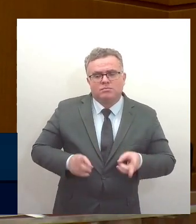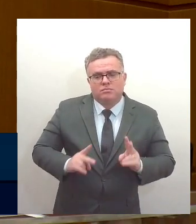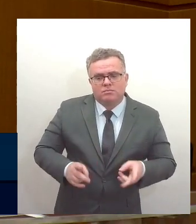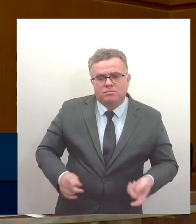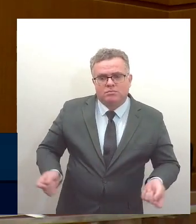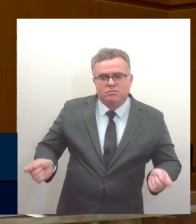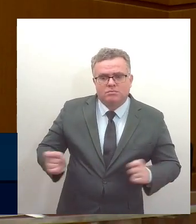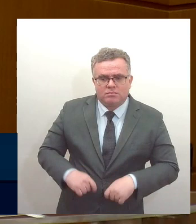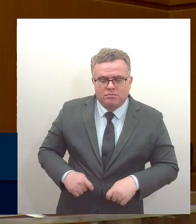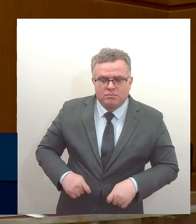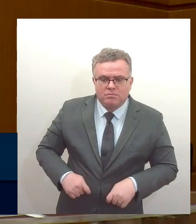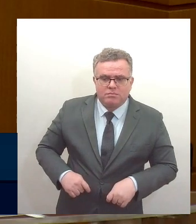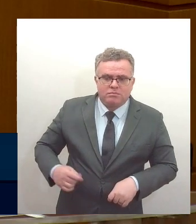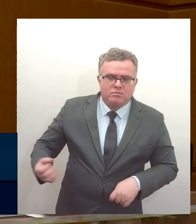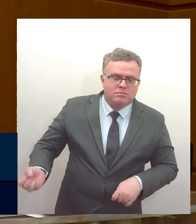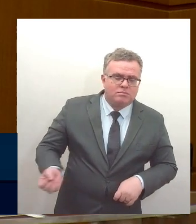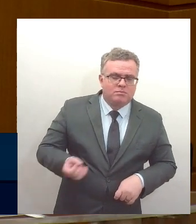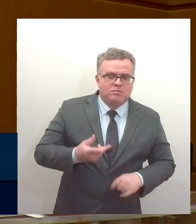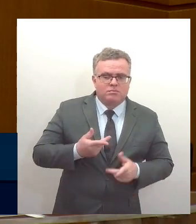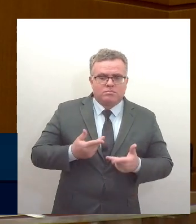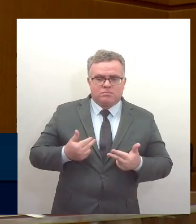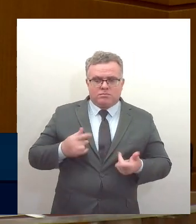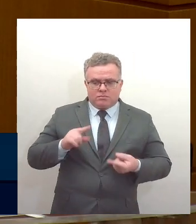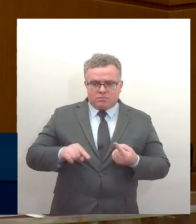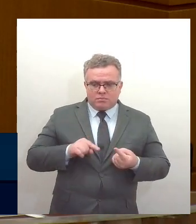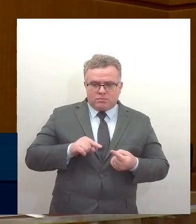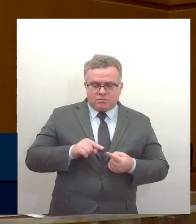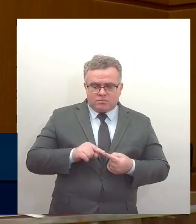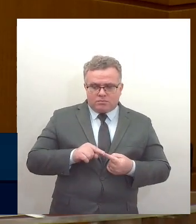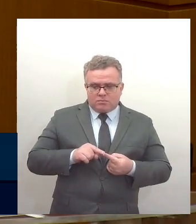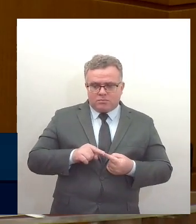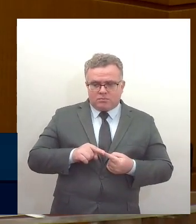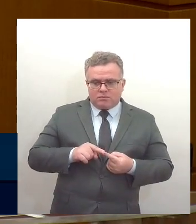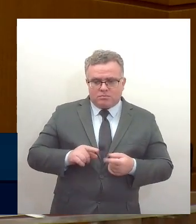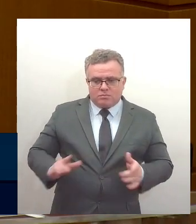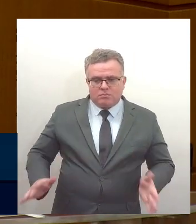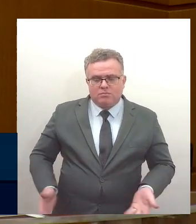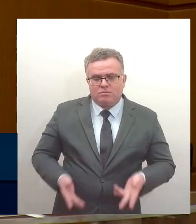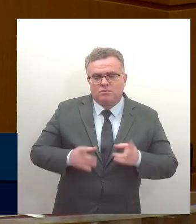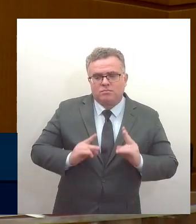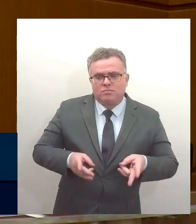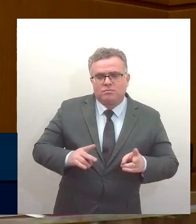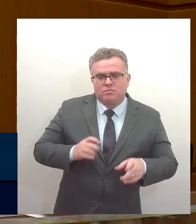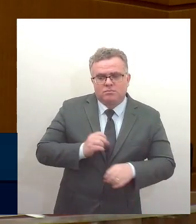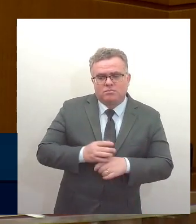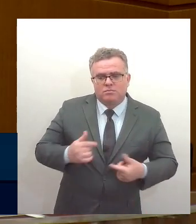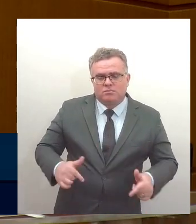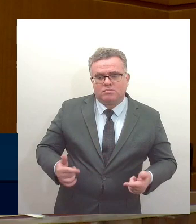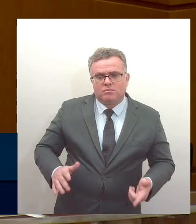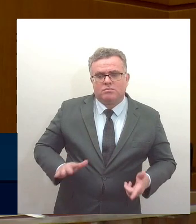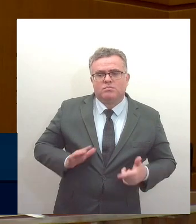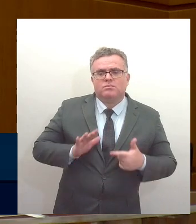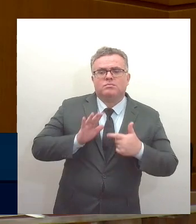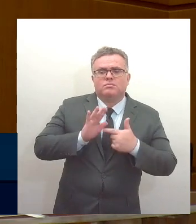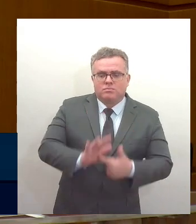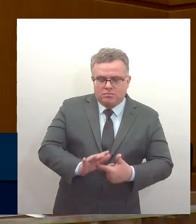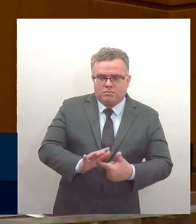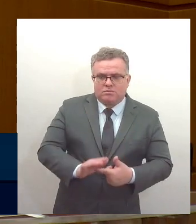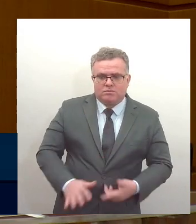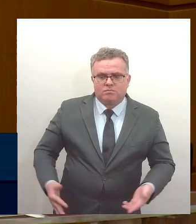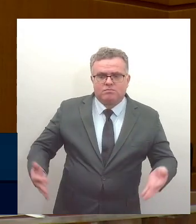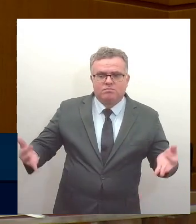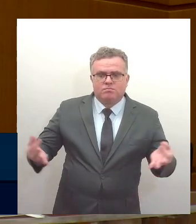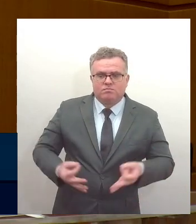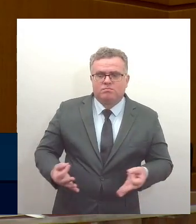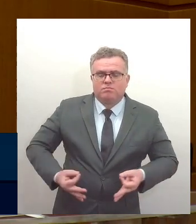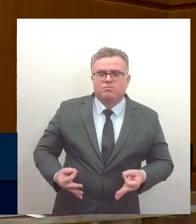focando principalmente no estímulo à geração de emprego, demonstrando nitidamente o momento de alta capacidade de